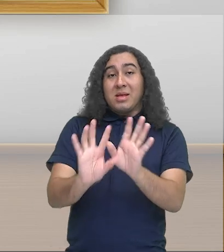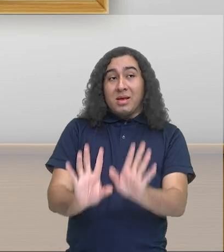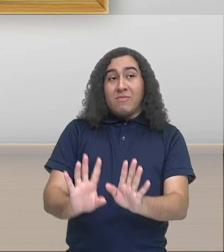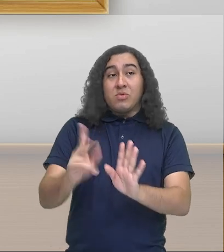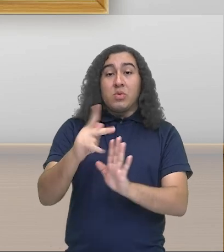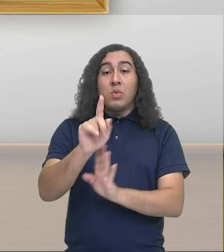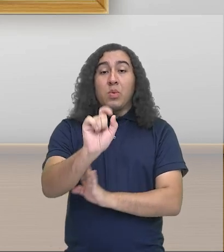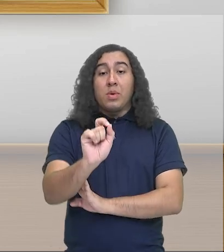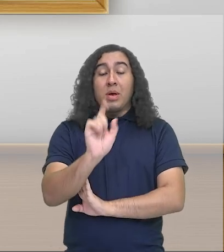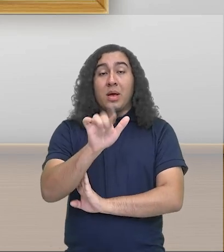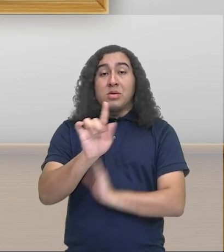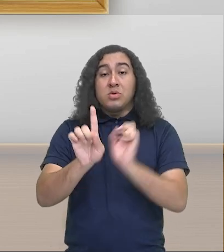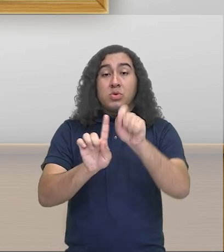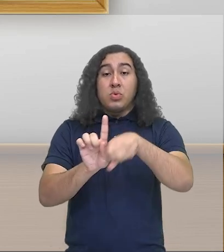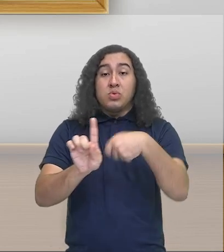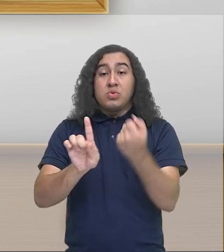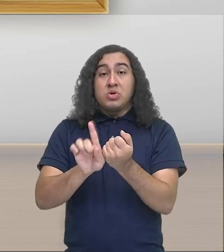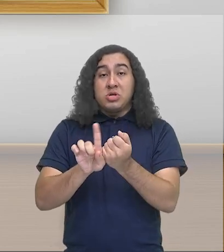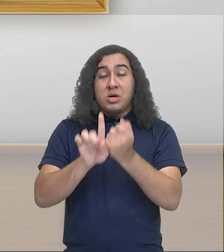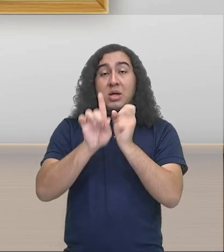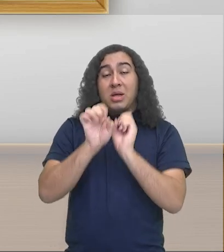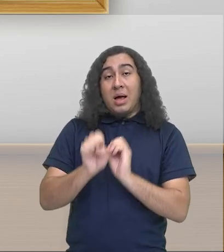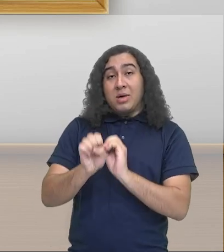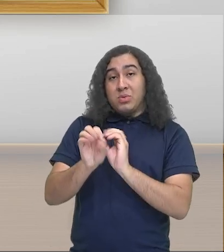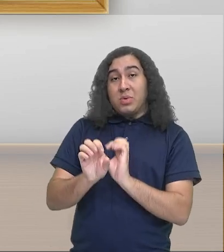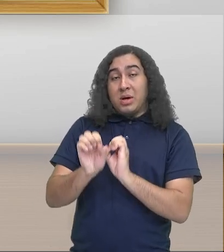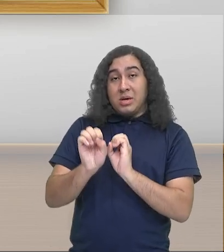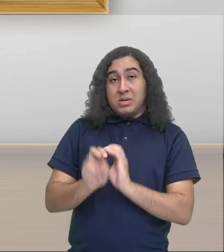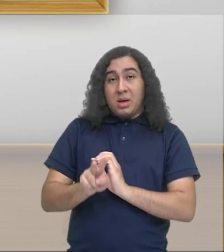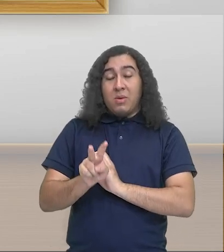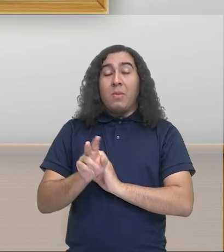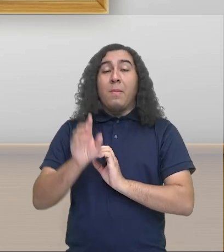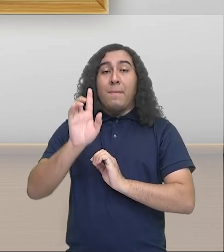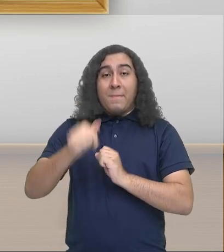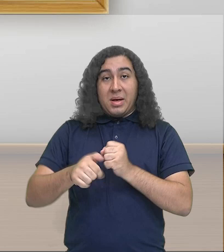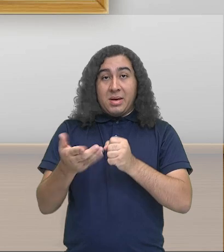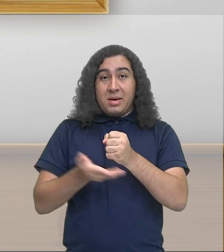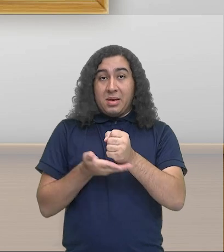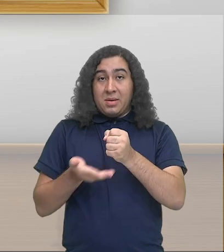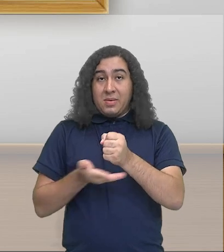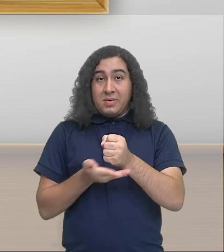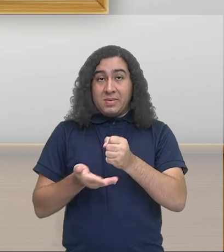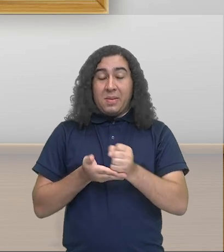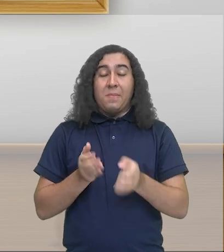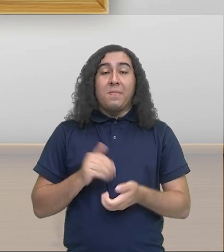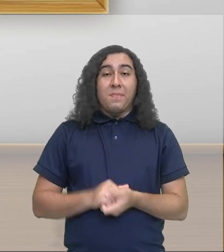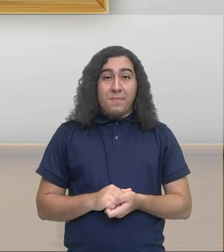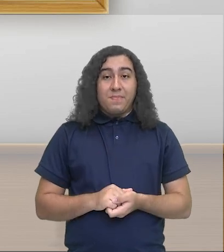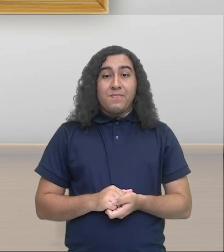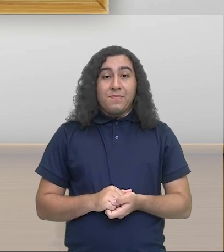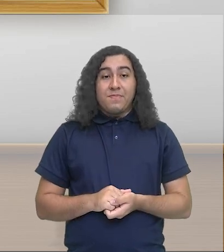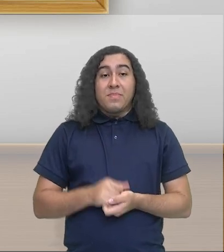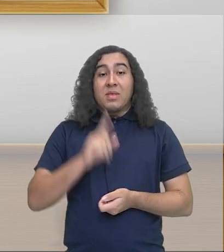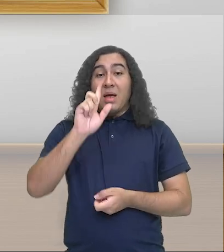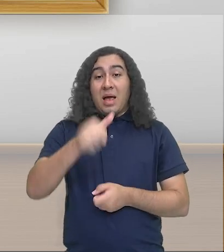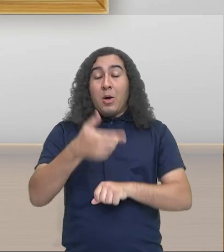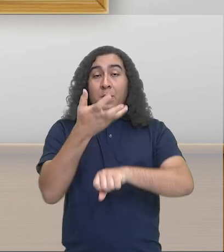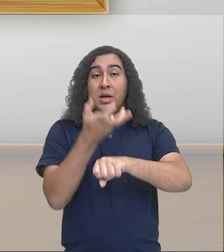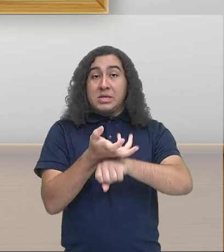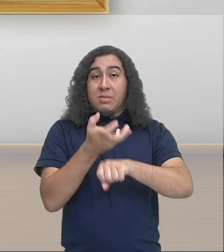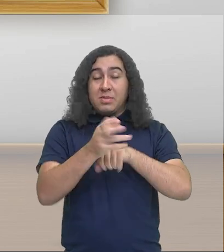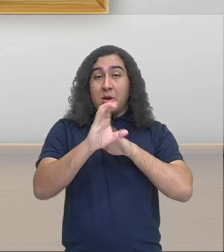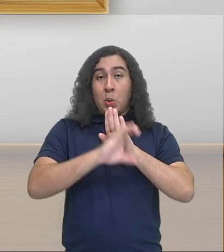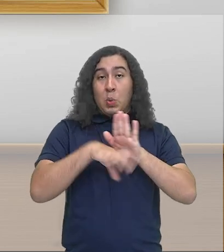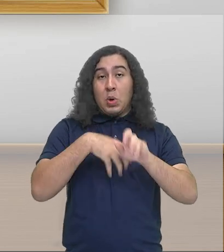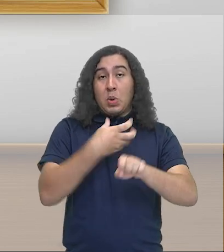sobre sociologia na educação básica. Sim, a sociologia é um componente curricular, é